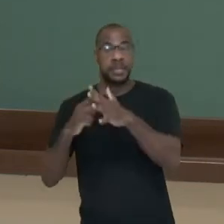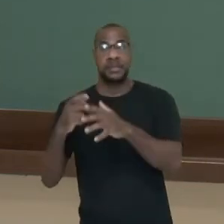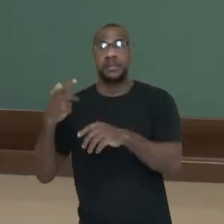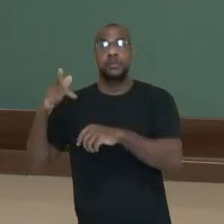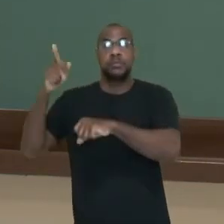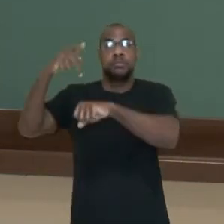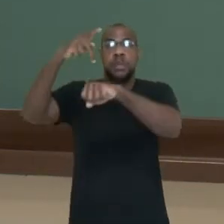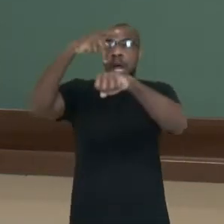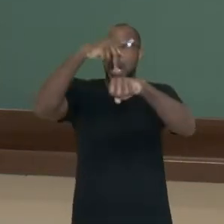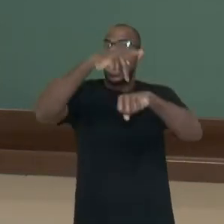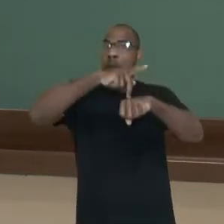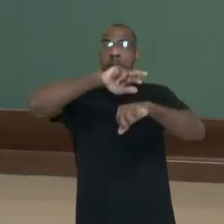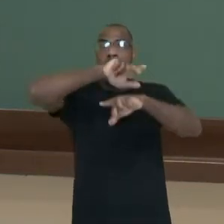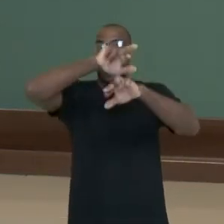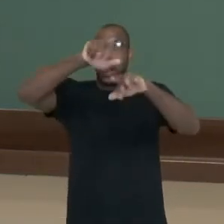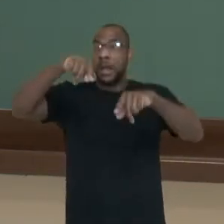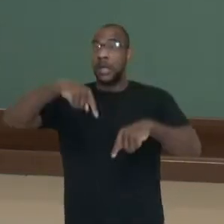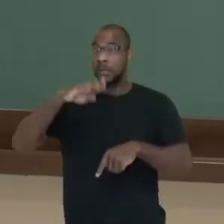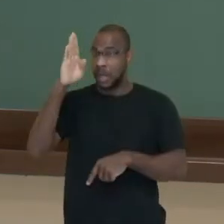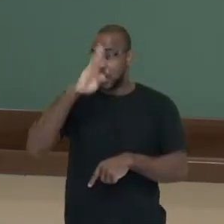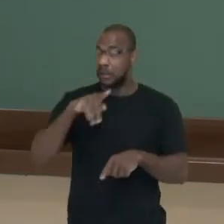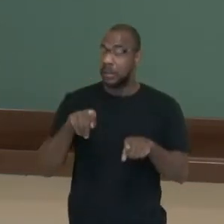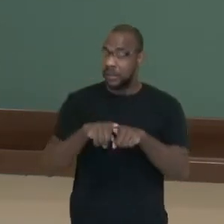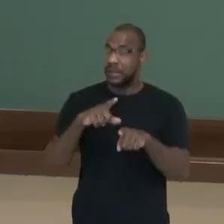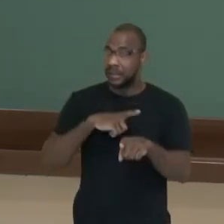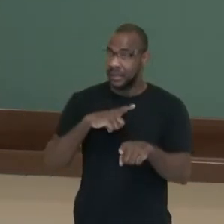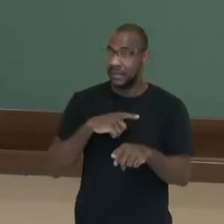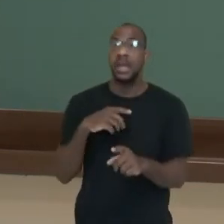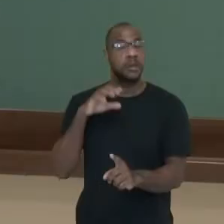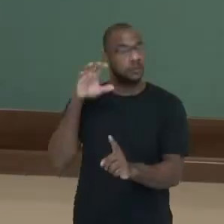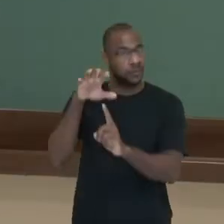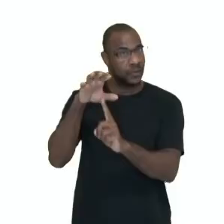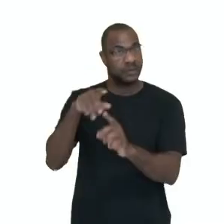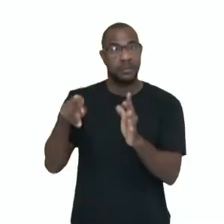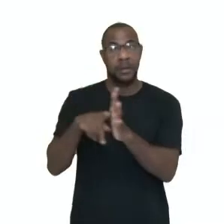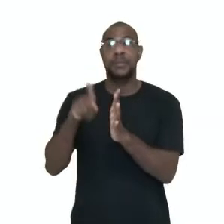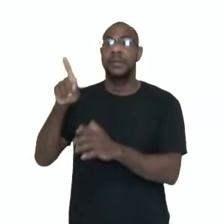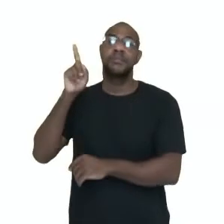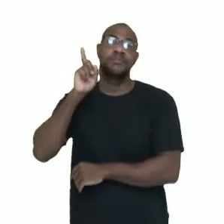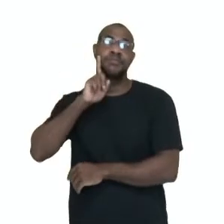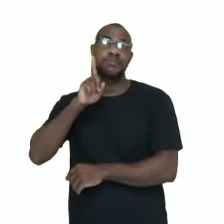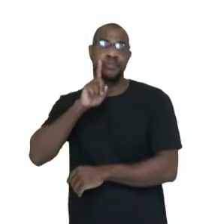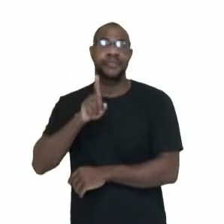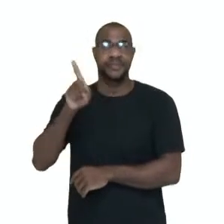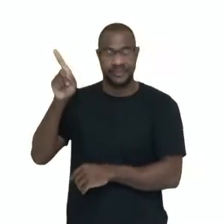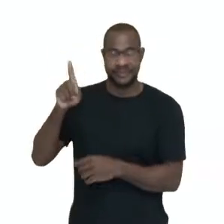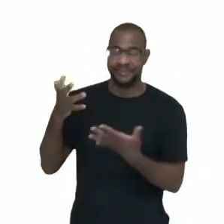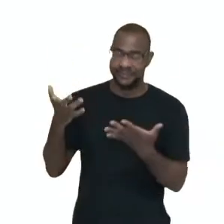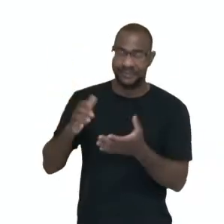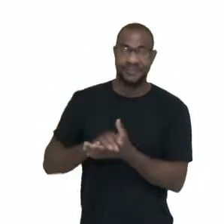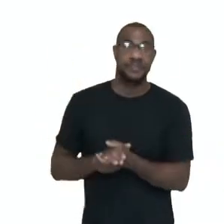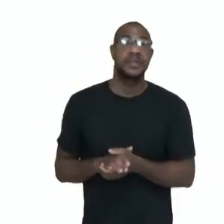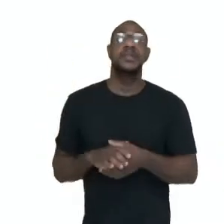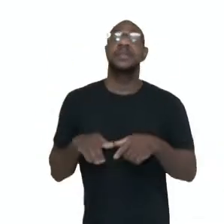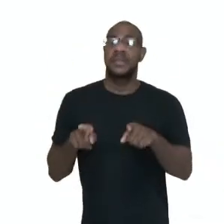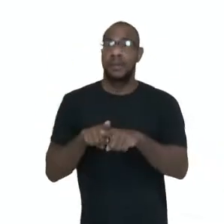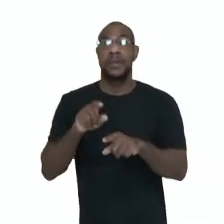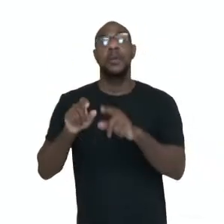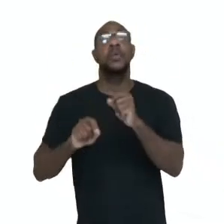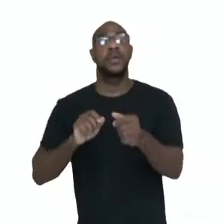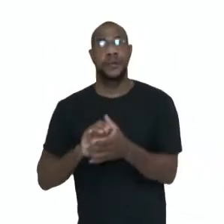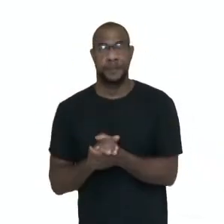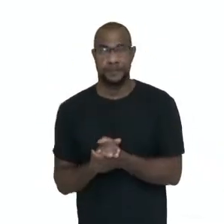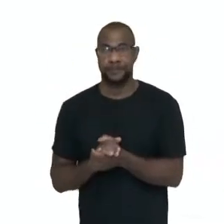inclusive tem filiais aqui no Brasil, que mostra essa influência no mercado mundial. Sem destacar,